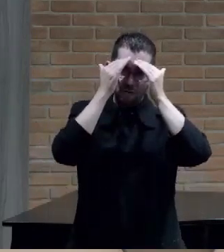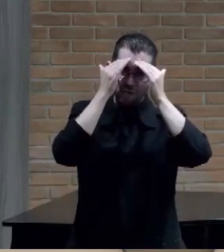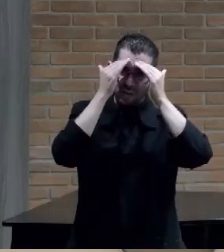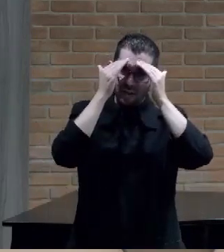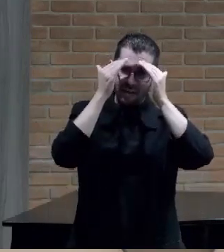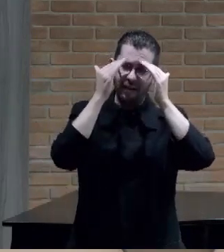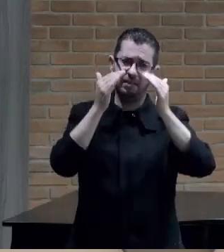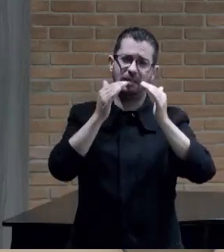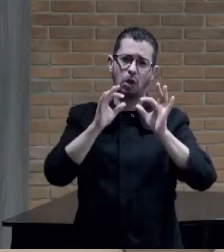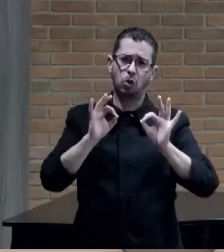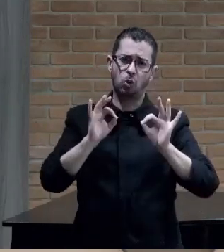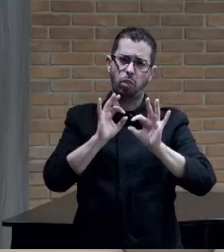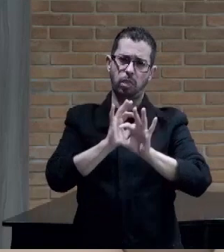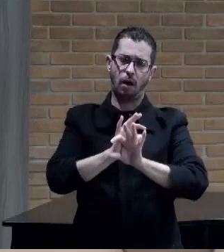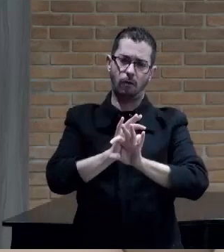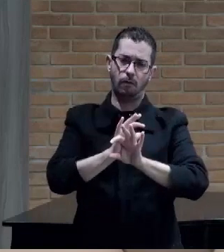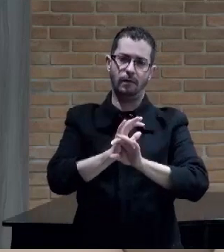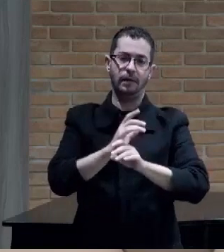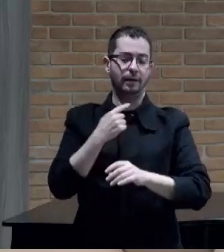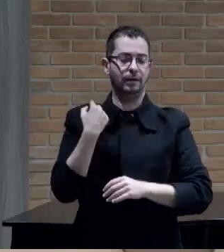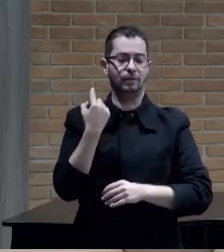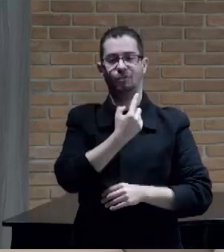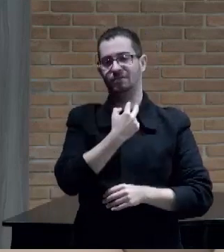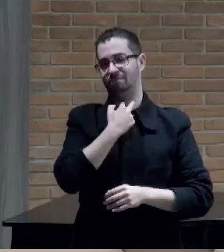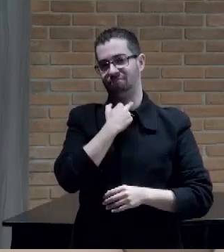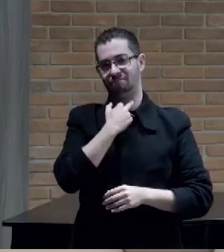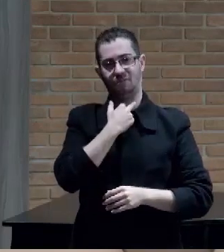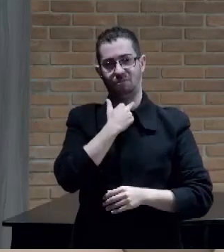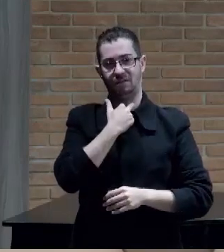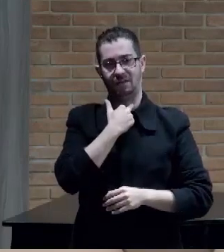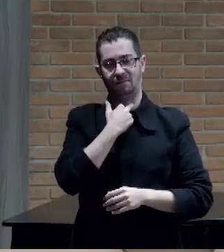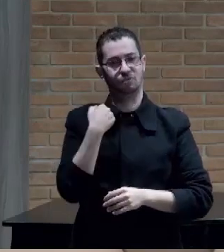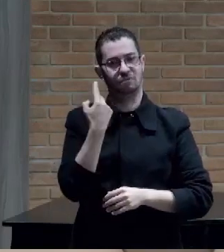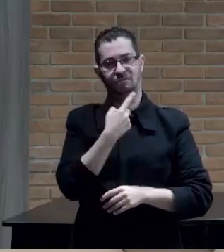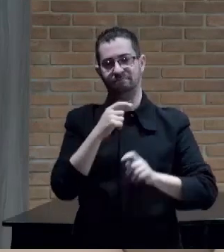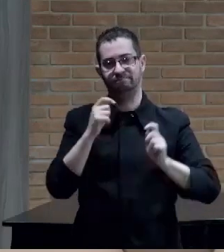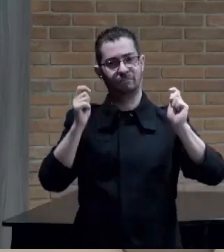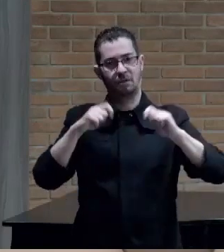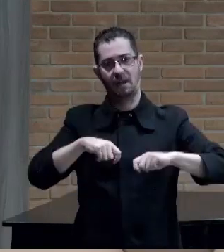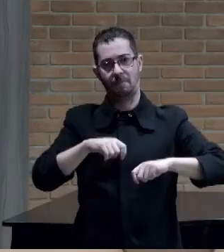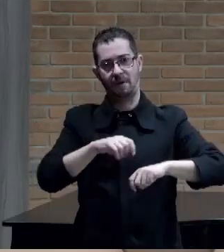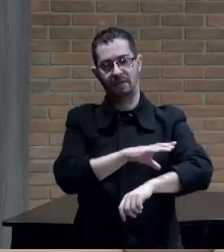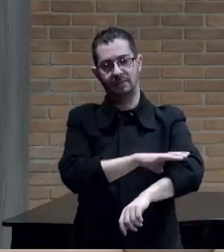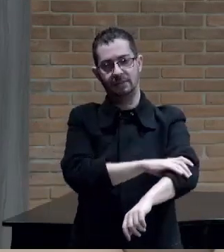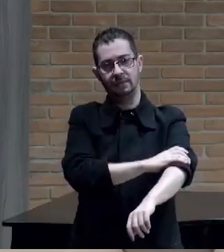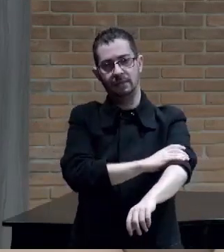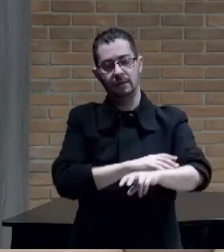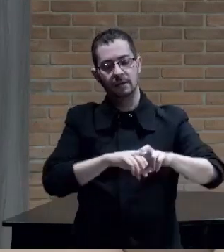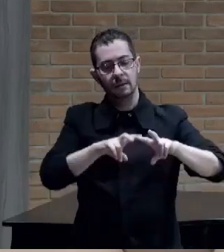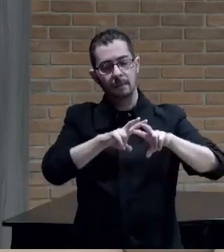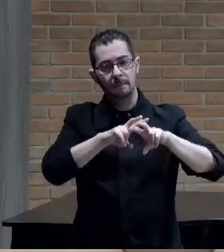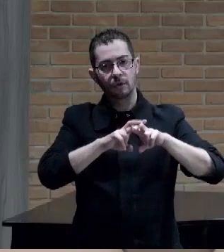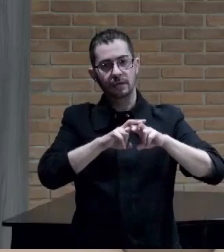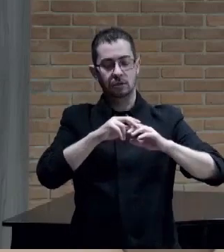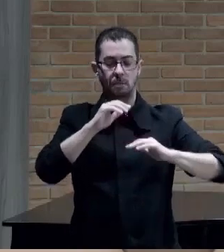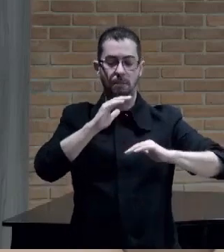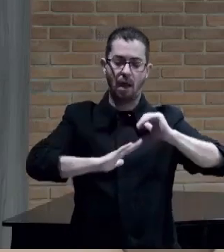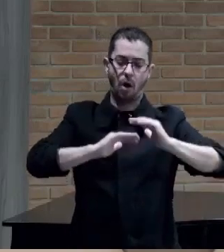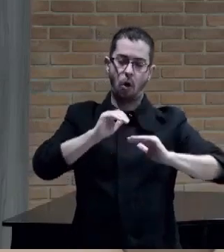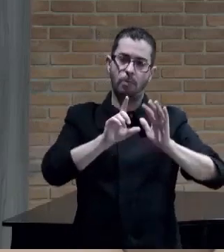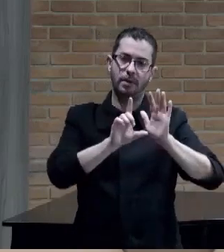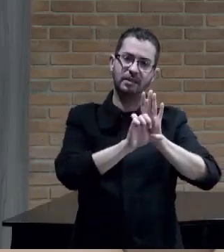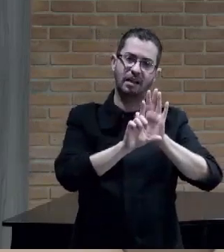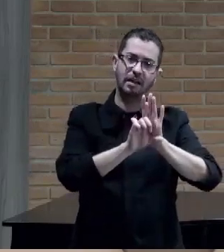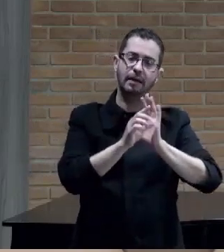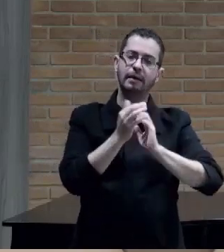não temos essa condição nem essa capacidade. Portanto, é claro que pelas obras da lei ninguém pode